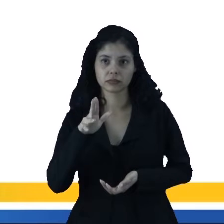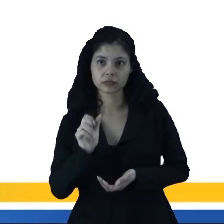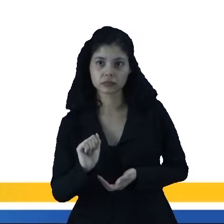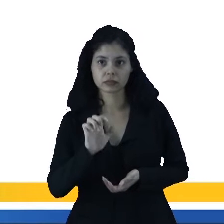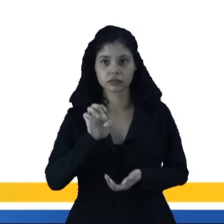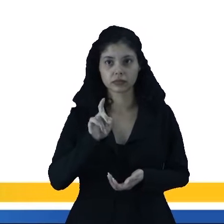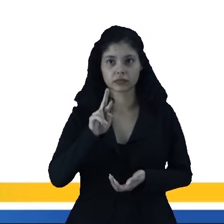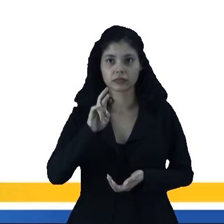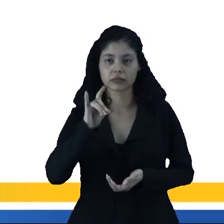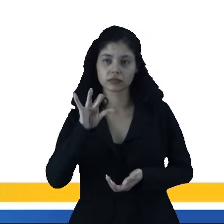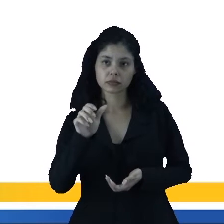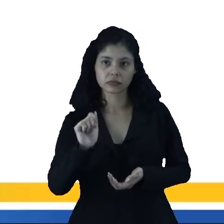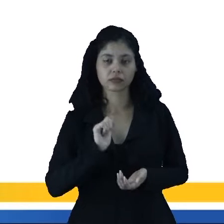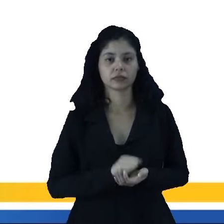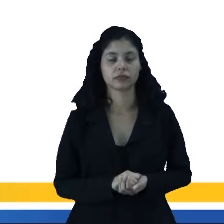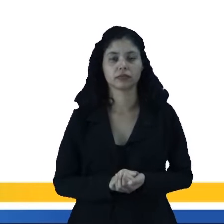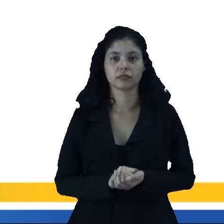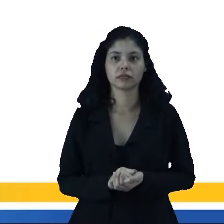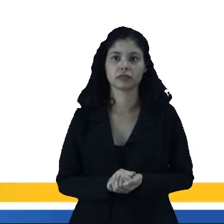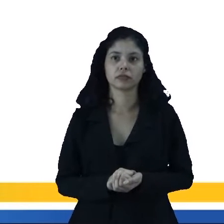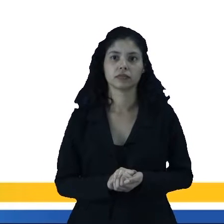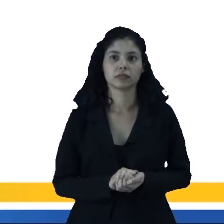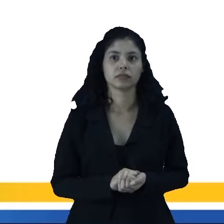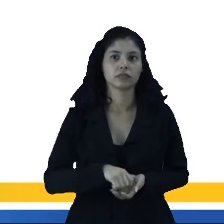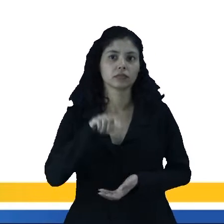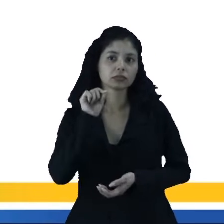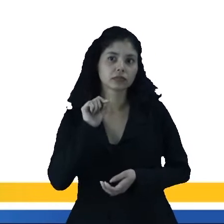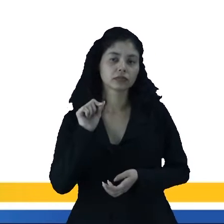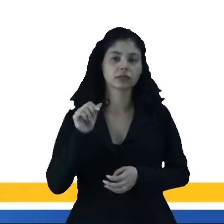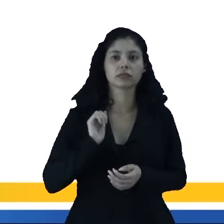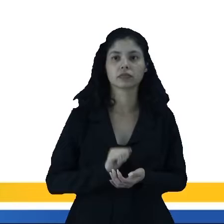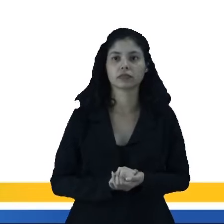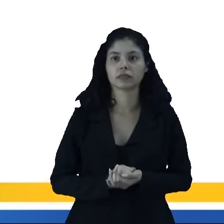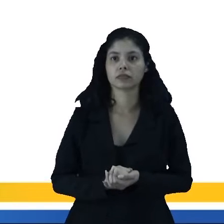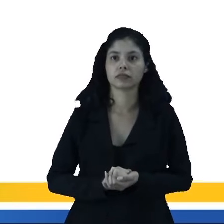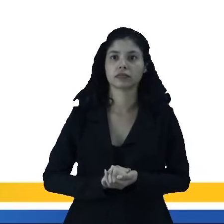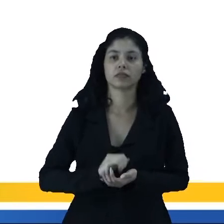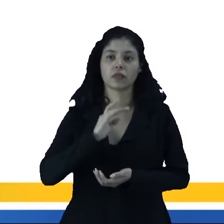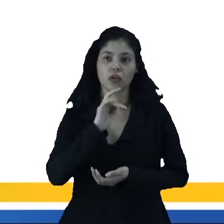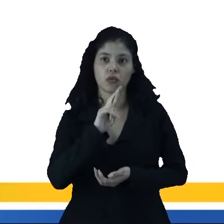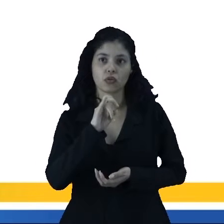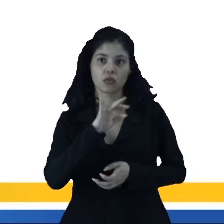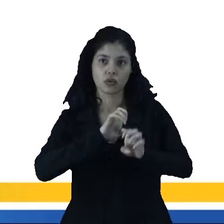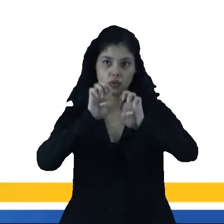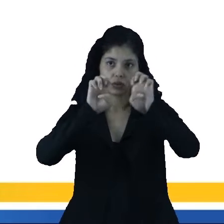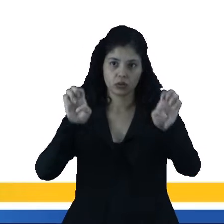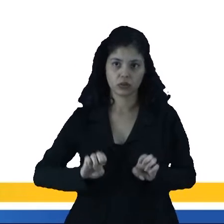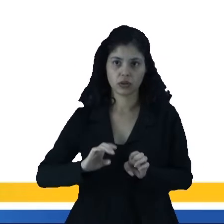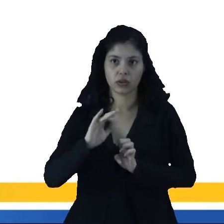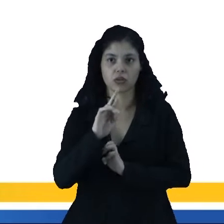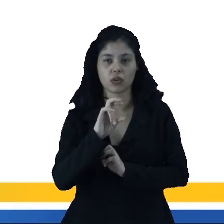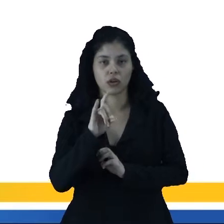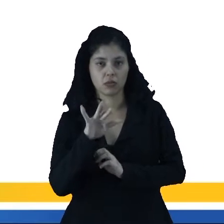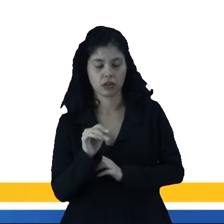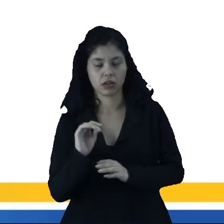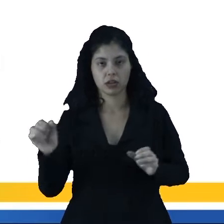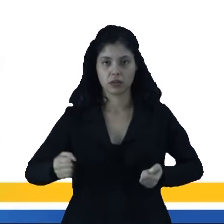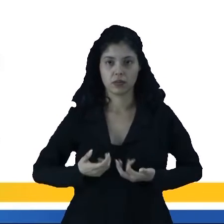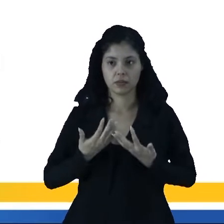uma euploidia, tá? Sobre o que são as mutações ou cromossômicas ou estruturais e as